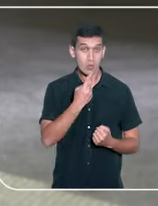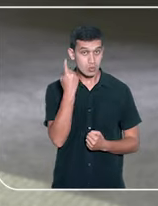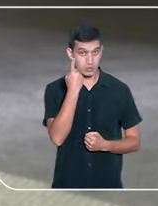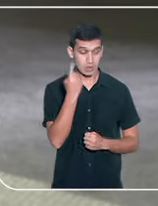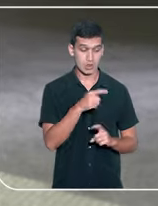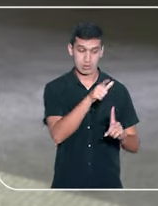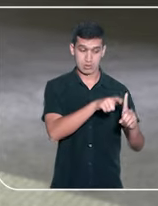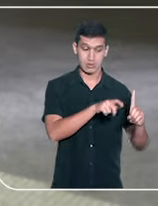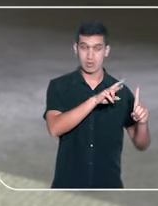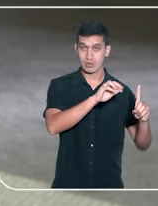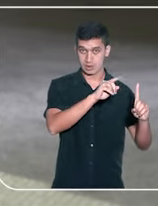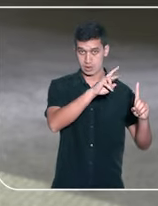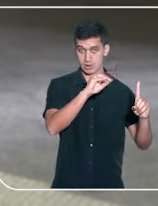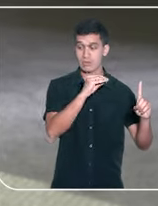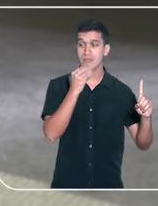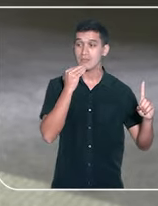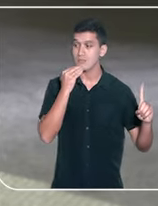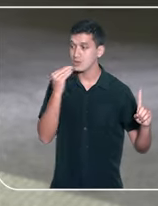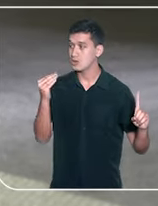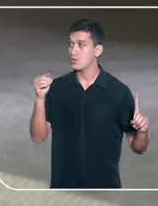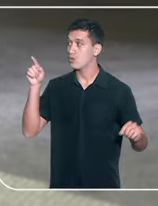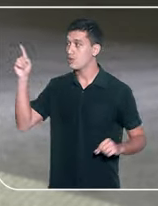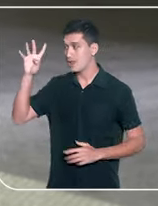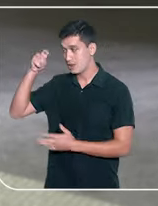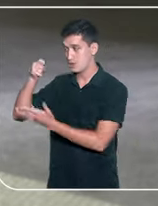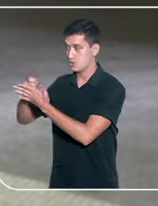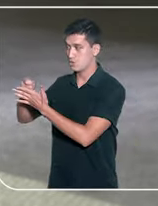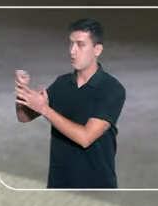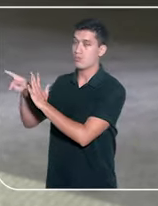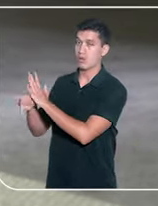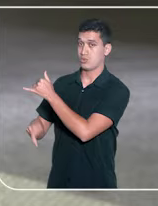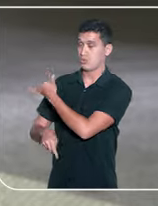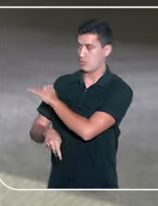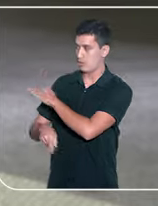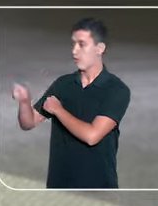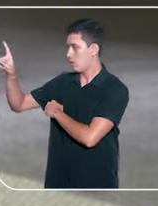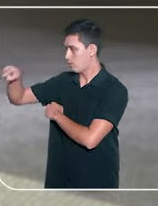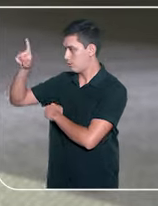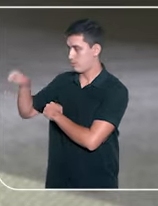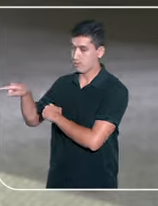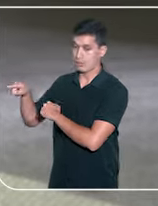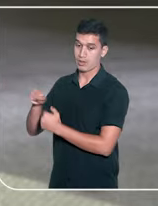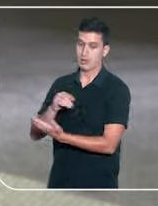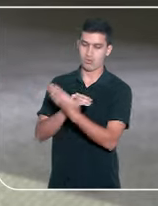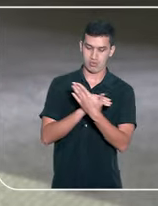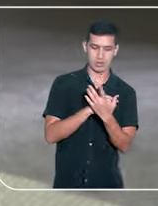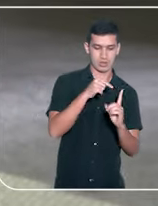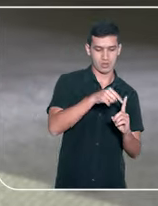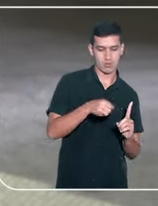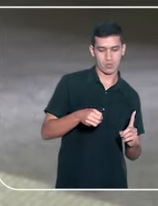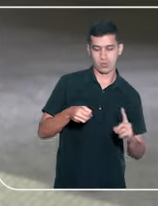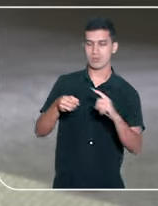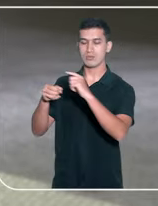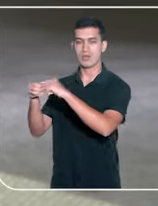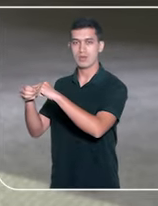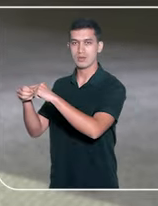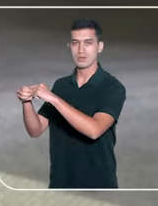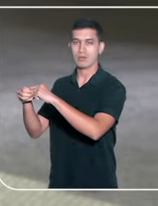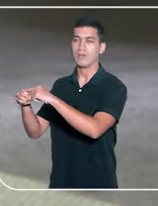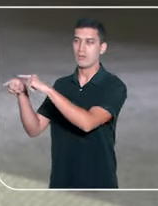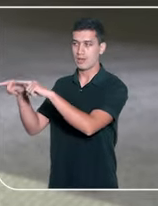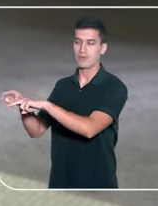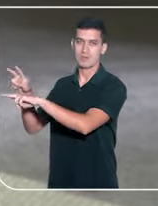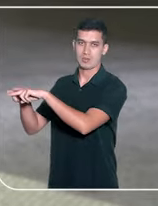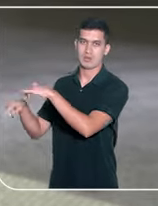157 requereu a revogação do efeito suspensivo para que o acordão do TJ do Rio favorável ao retorno do ré para o